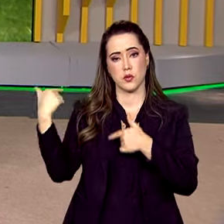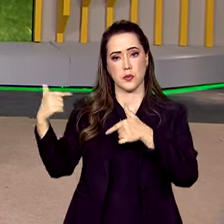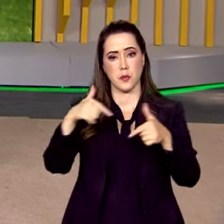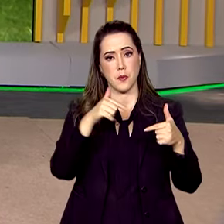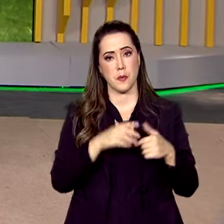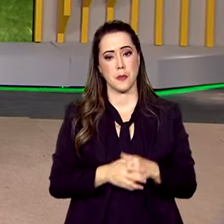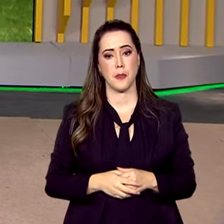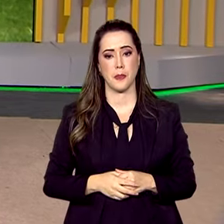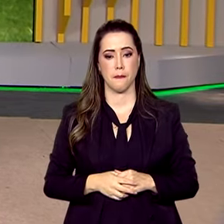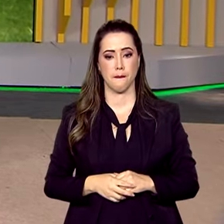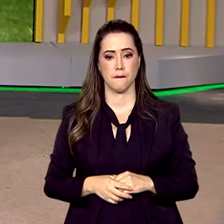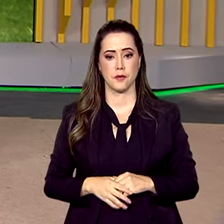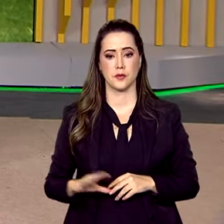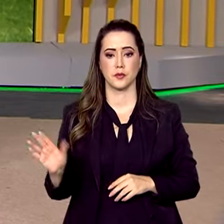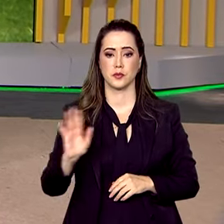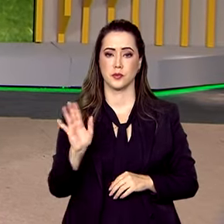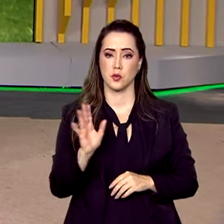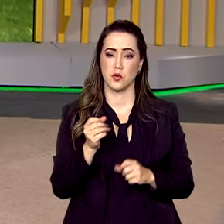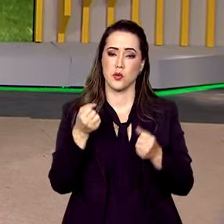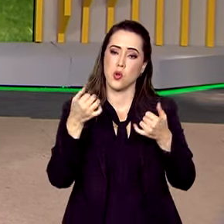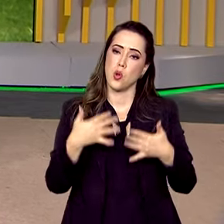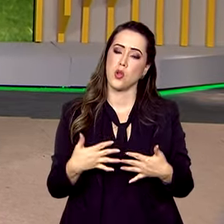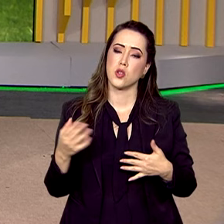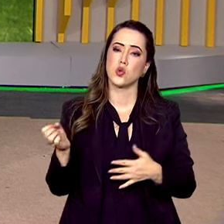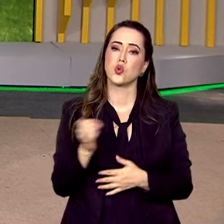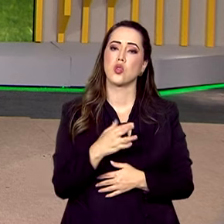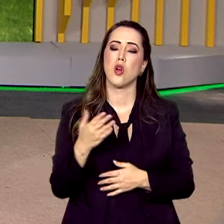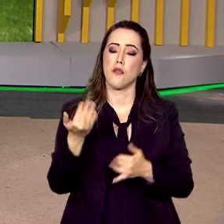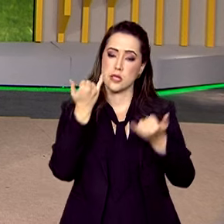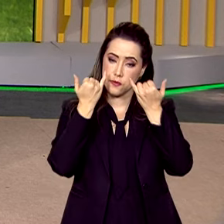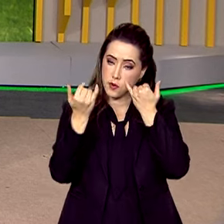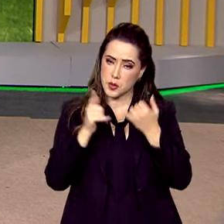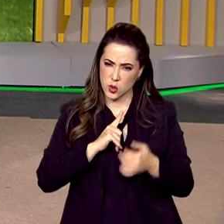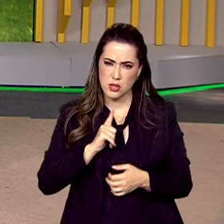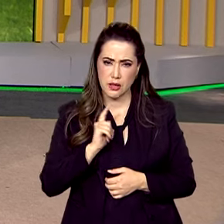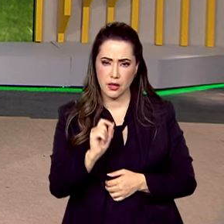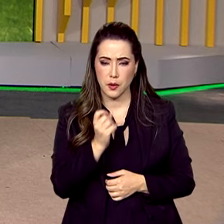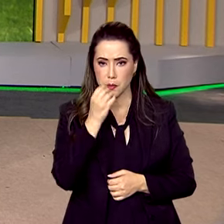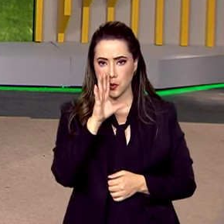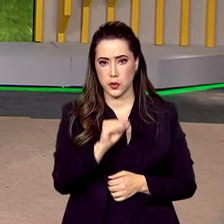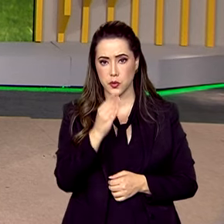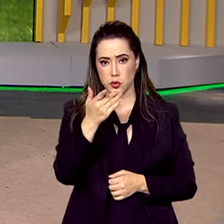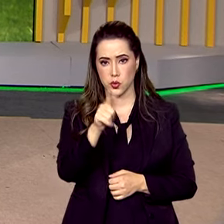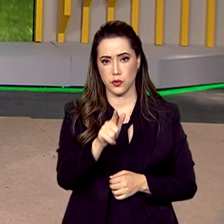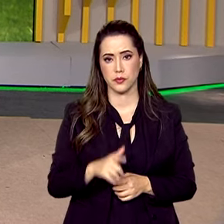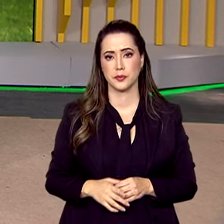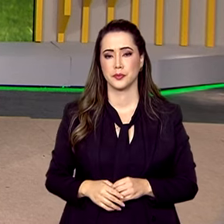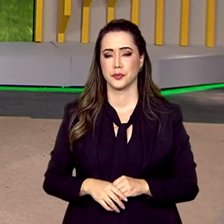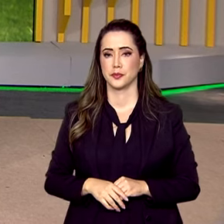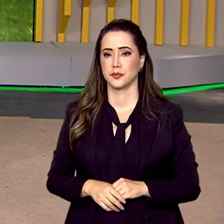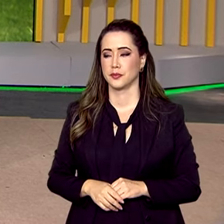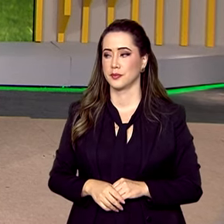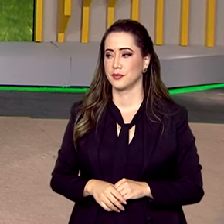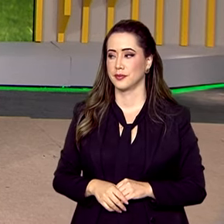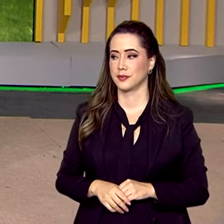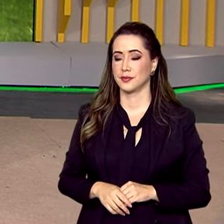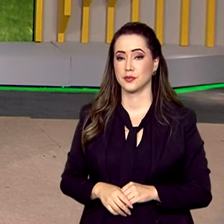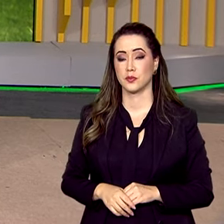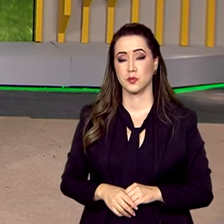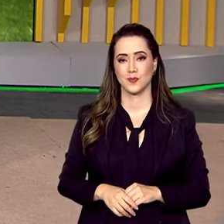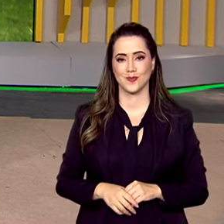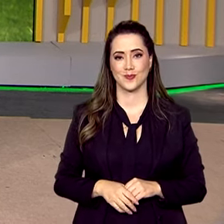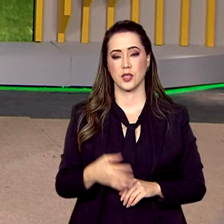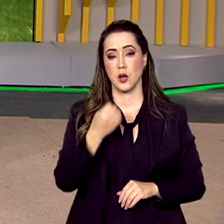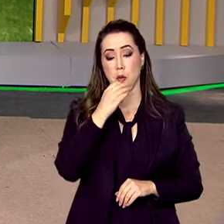operação. Pablo, quais são as suas novas informações? Boa noite de novo para você. Boa noite novamente